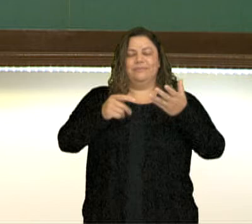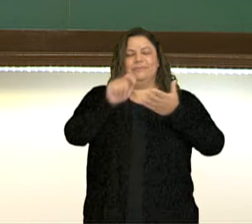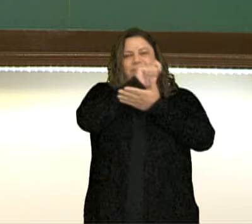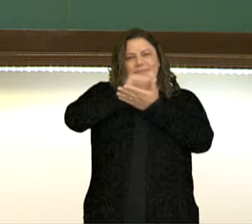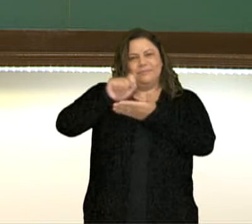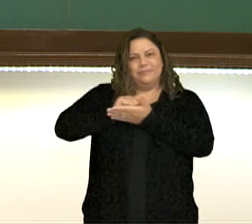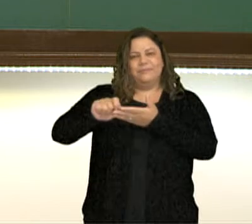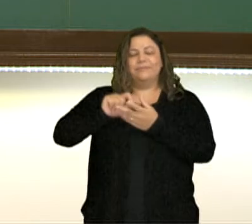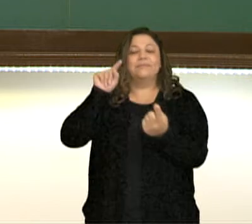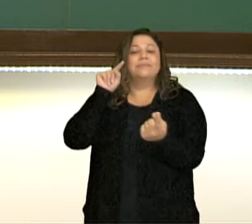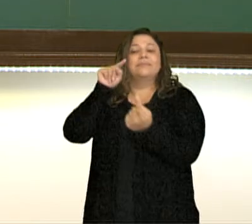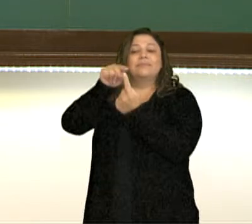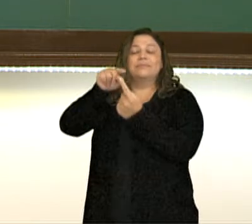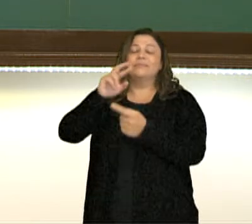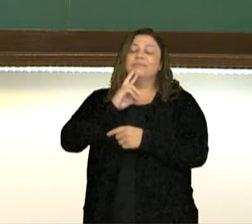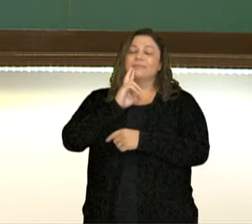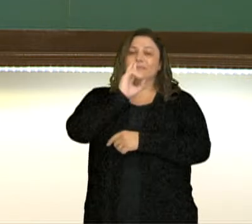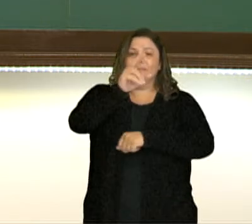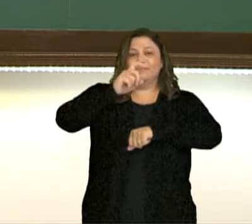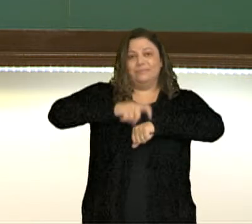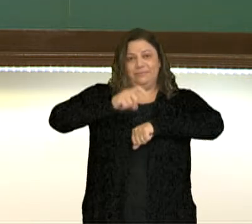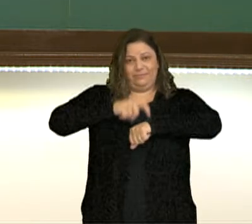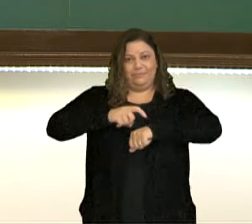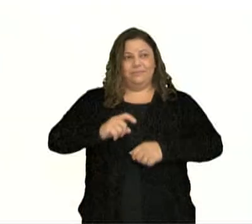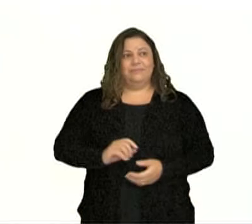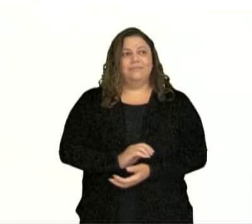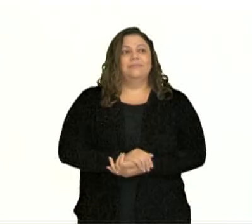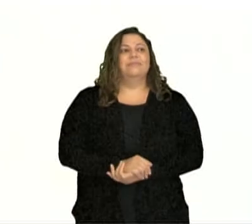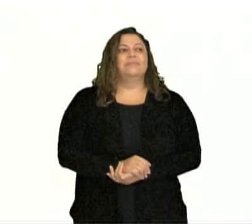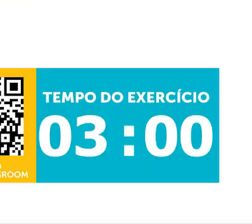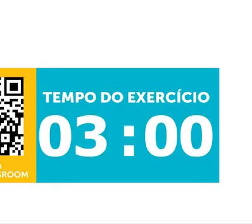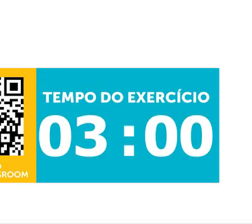aí à sua resposta. Você vai ter um tempinho para fazer, ok?